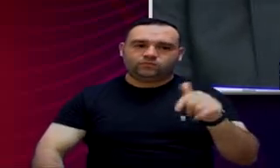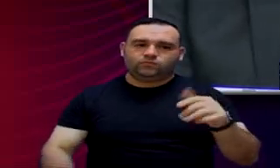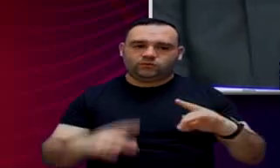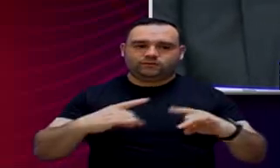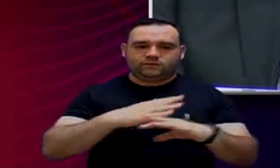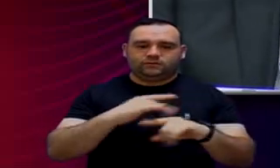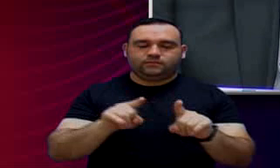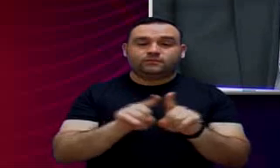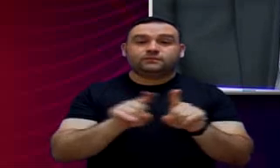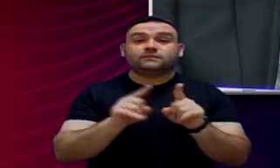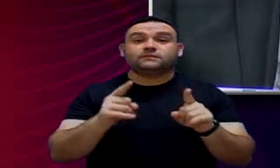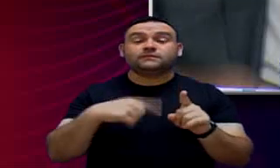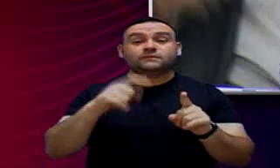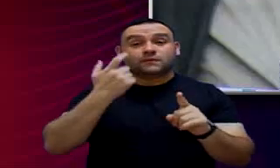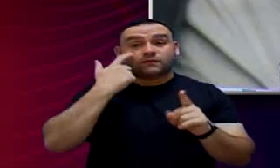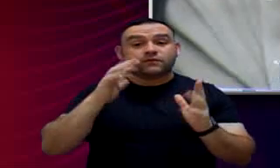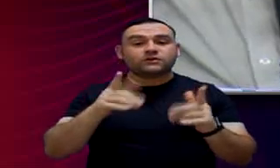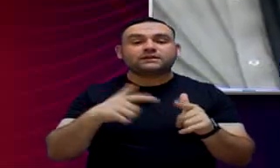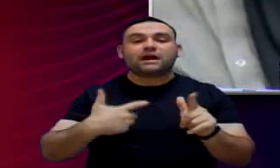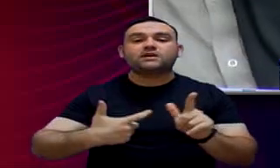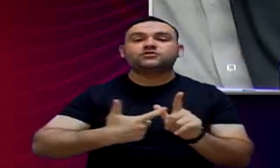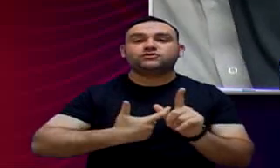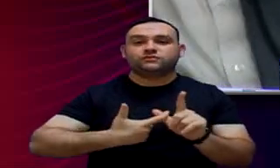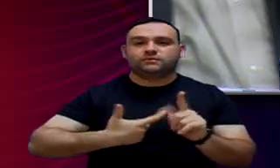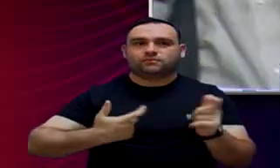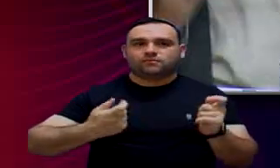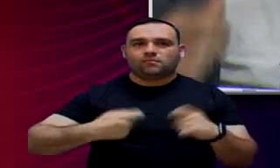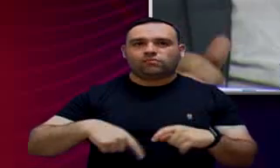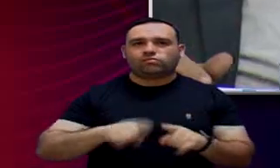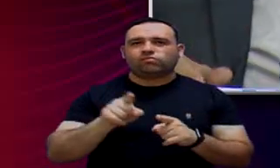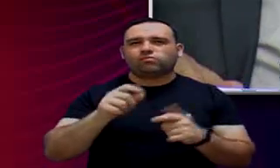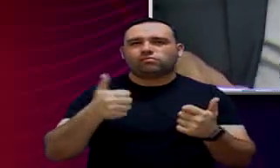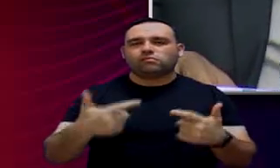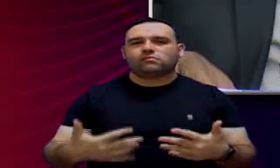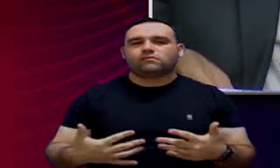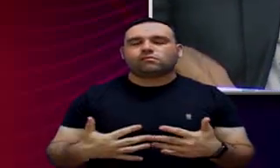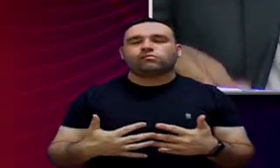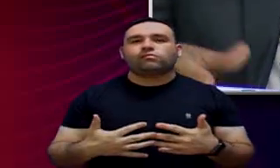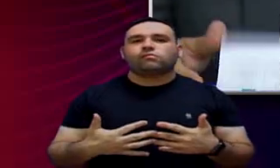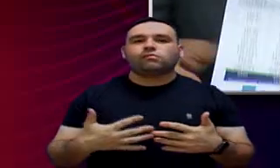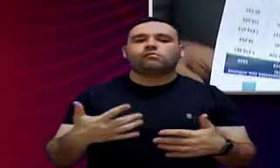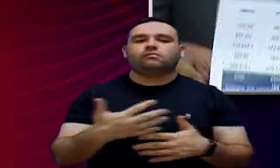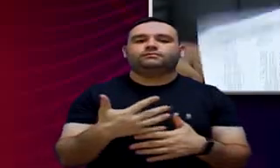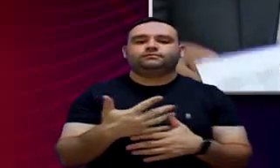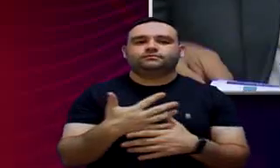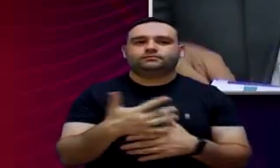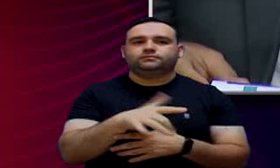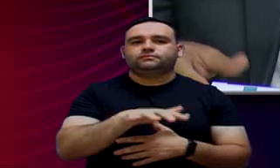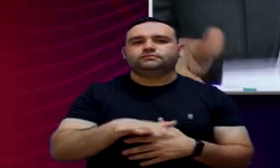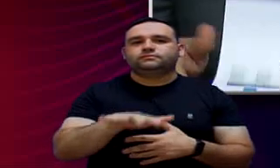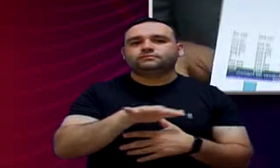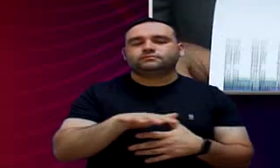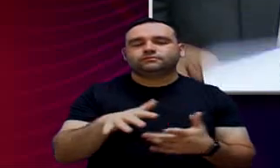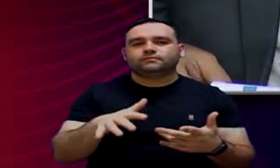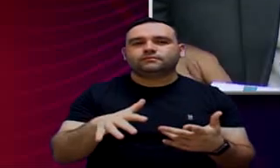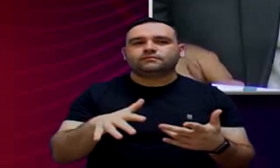finalizando que nós vimos aqui do endividamento né que o senhor trouxe na cidade e